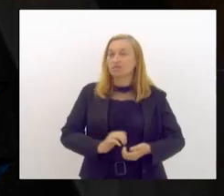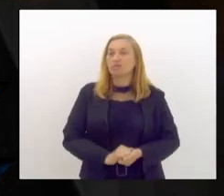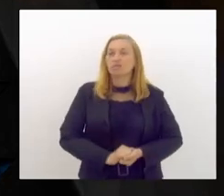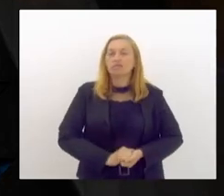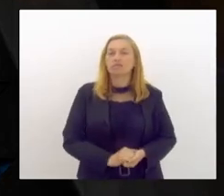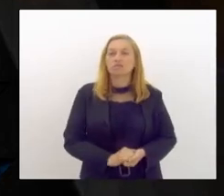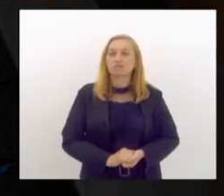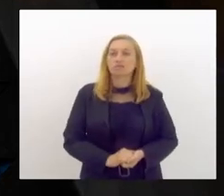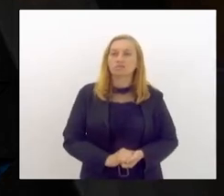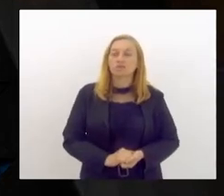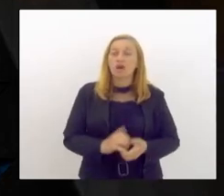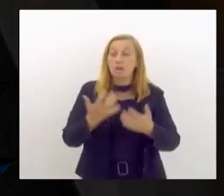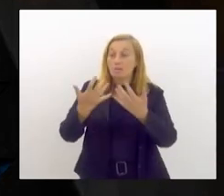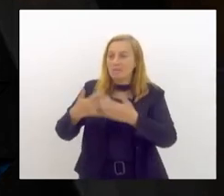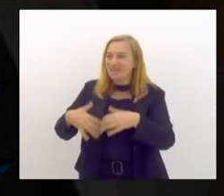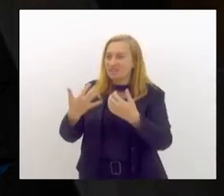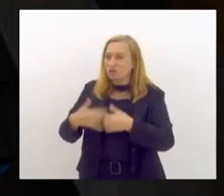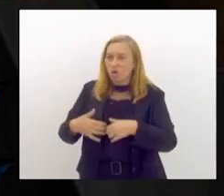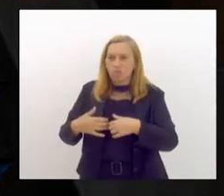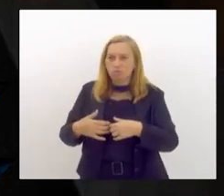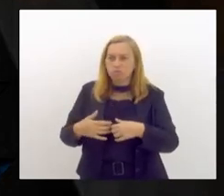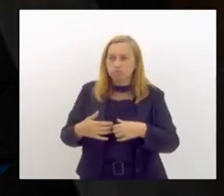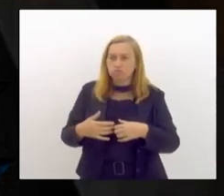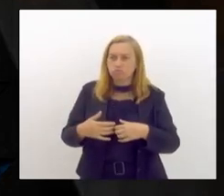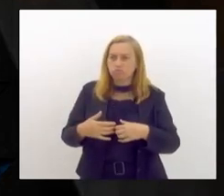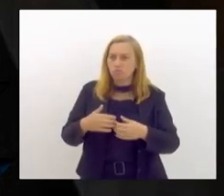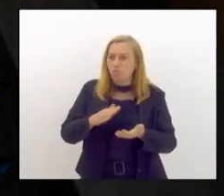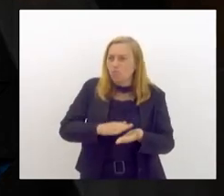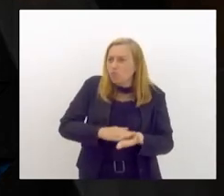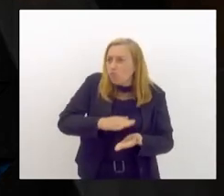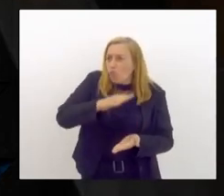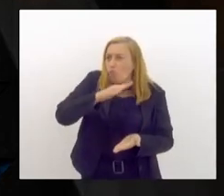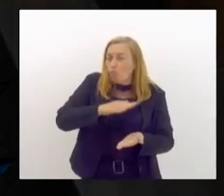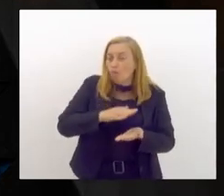Petrópolis é o campeão estadual de volume de chuva.